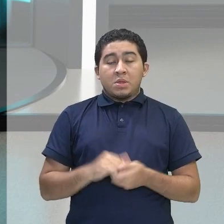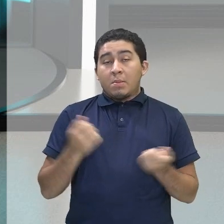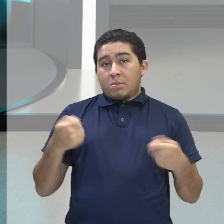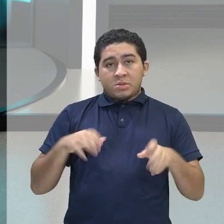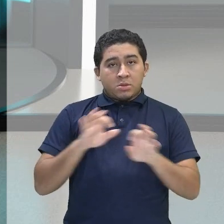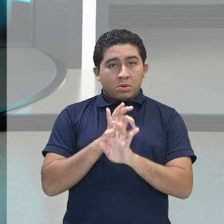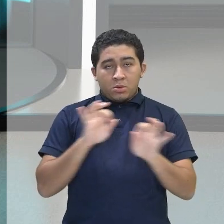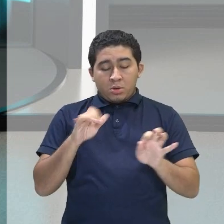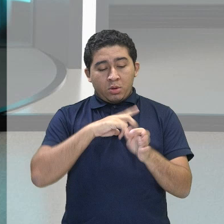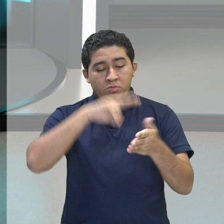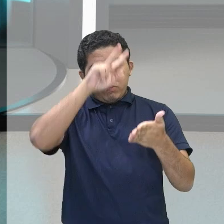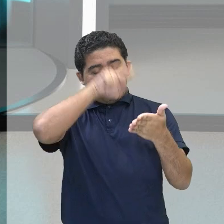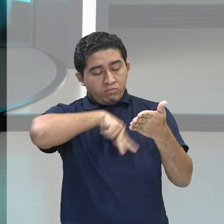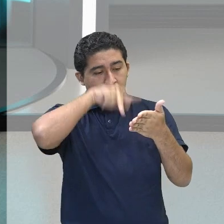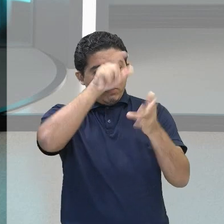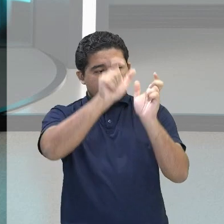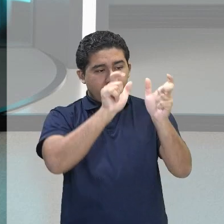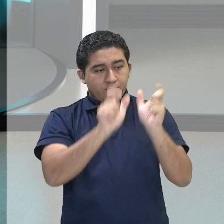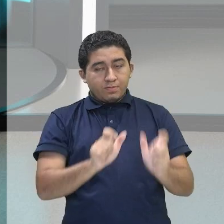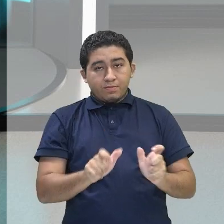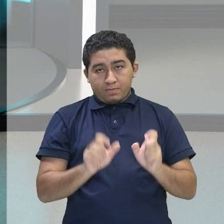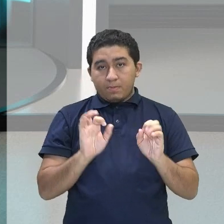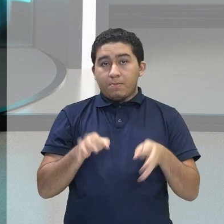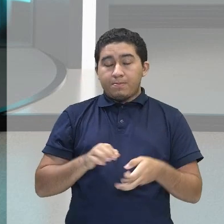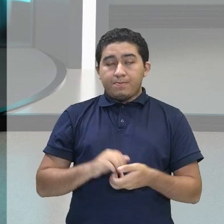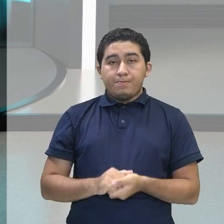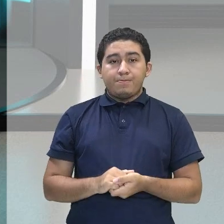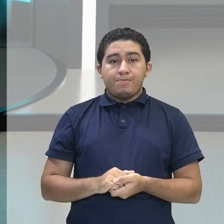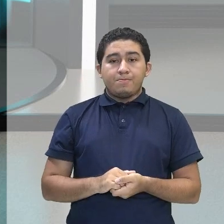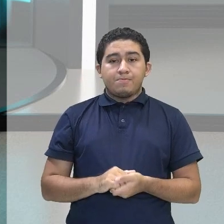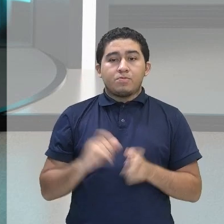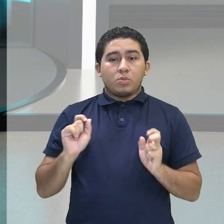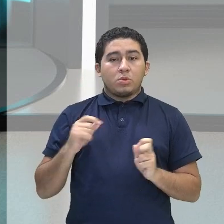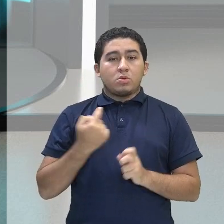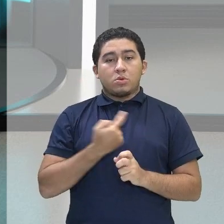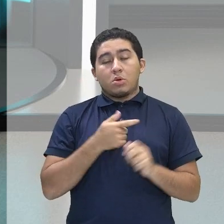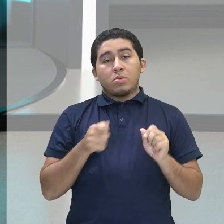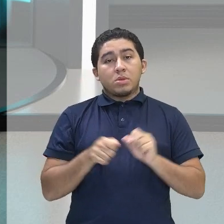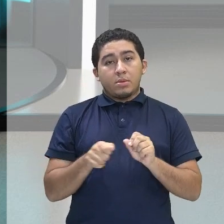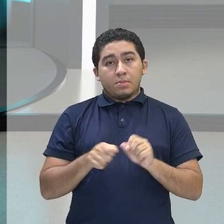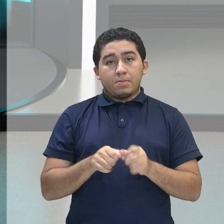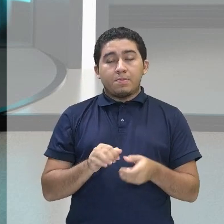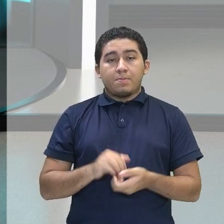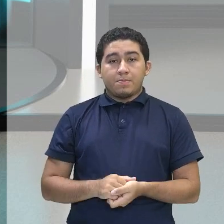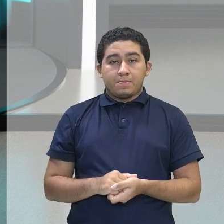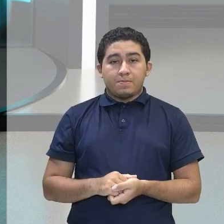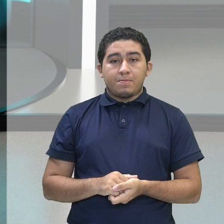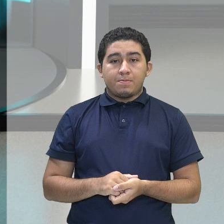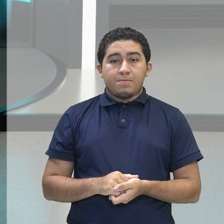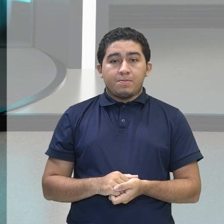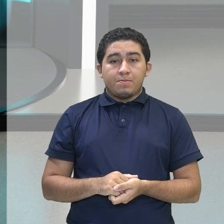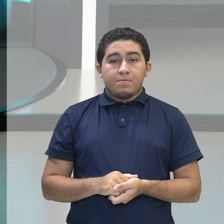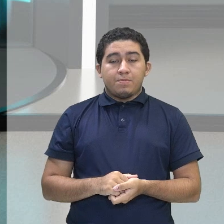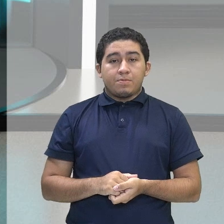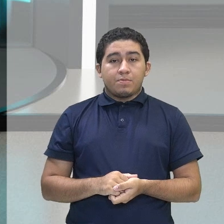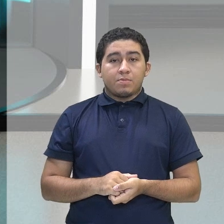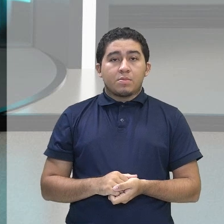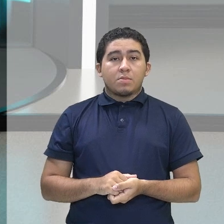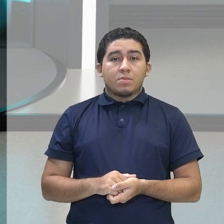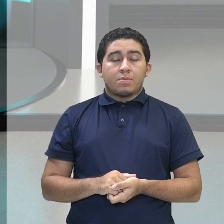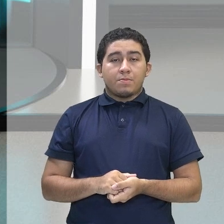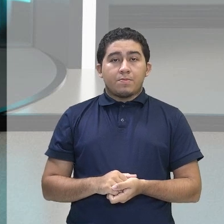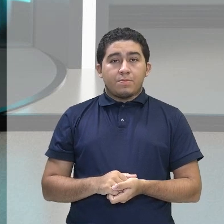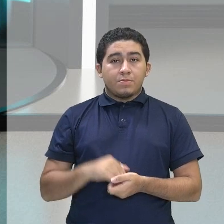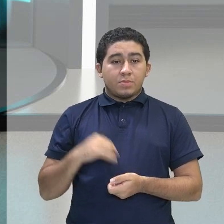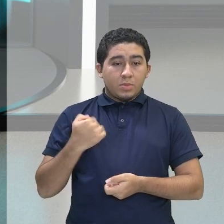ficar parando palavra por palavra, ok? O que a gente está fazendo aqui? A gente está identificando as palavras que podem nos ajudar